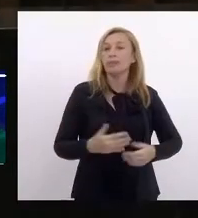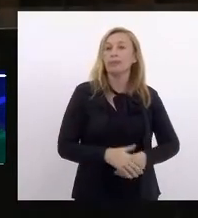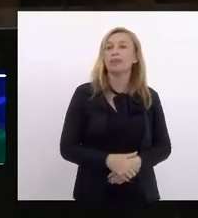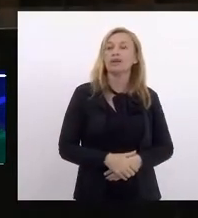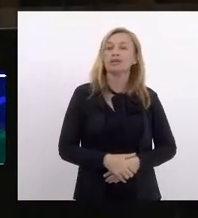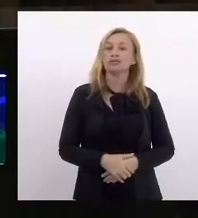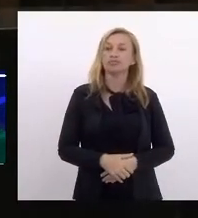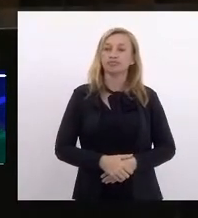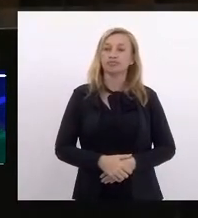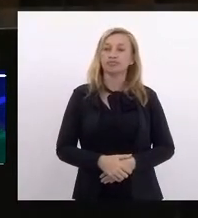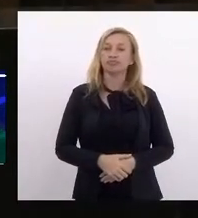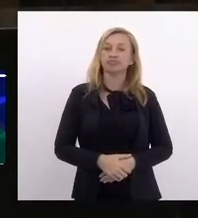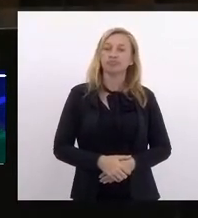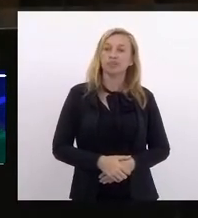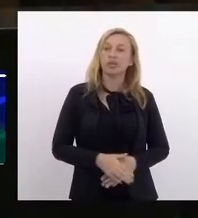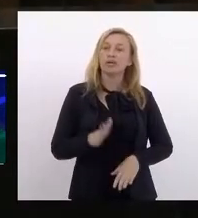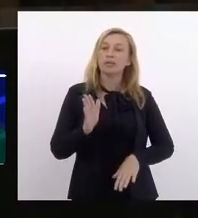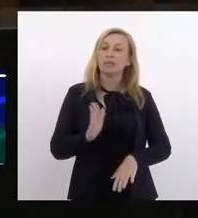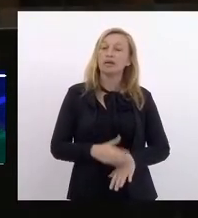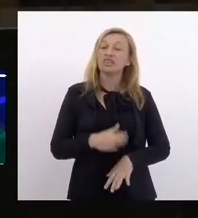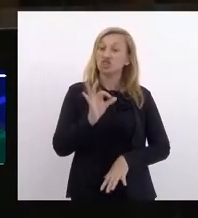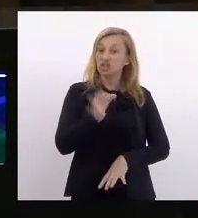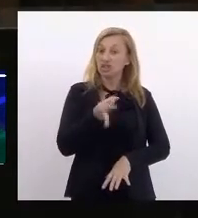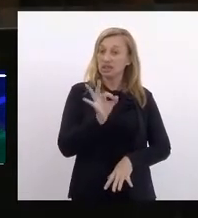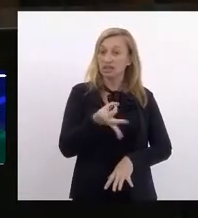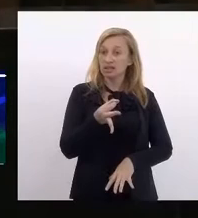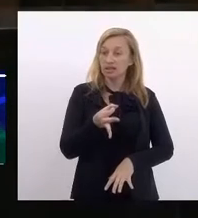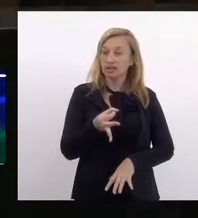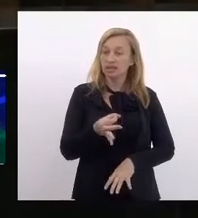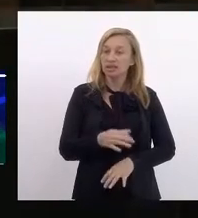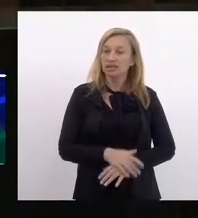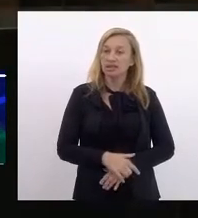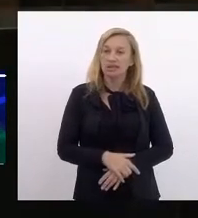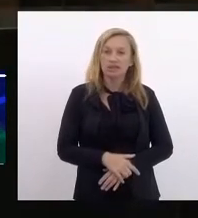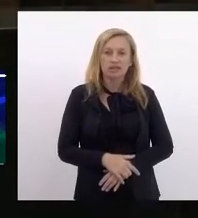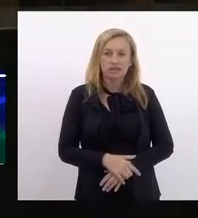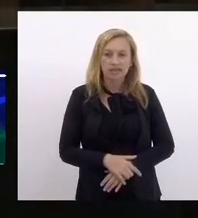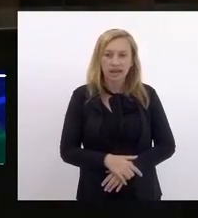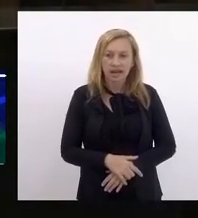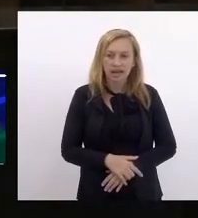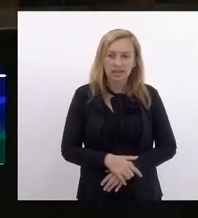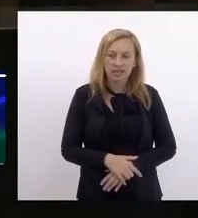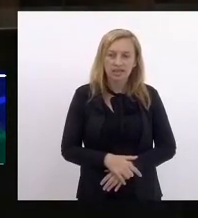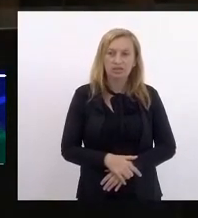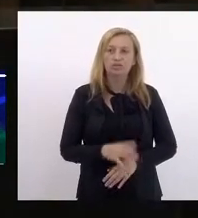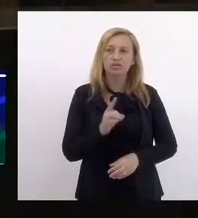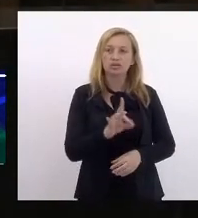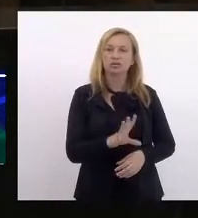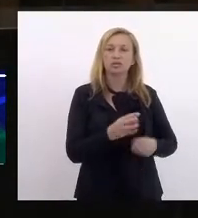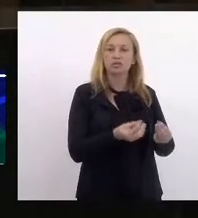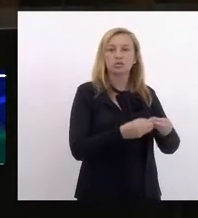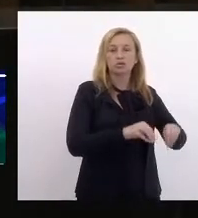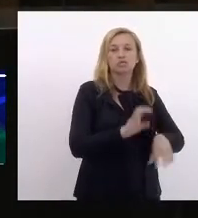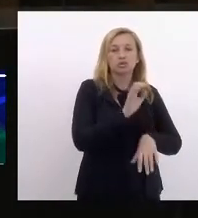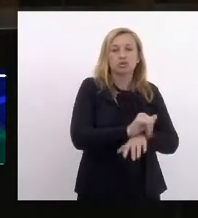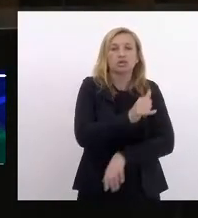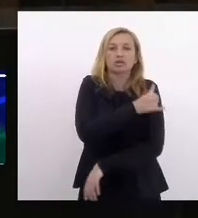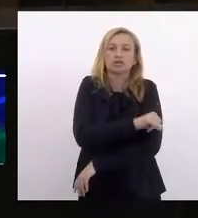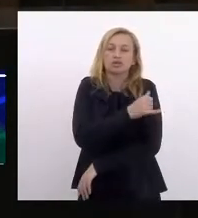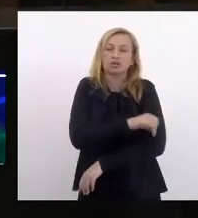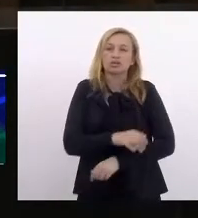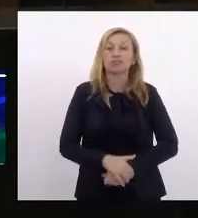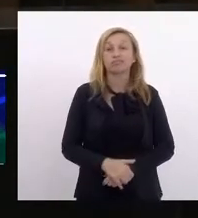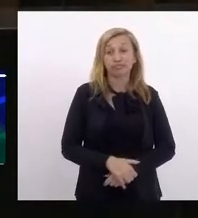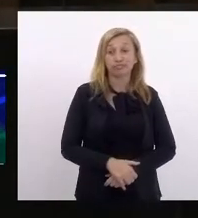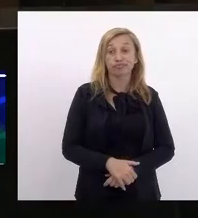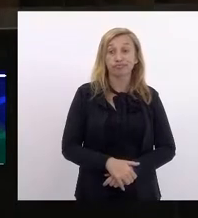evidente. Está mais do que evidente que essa empresa só gerou prejuízos para o estado do Rio de Janeiro e tinha que